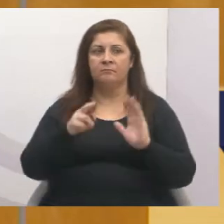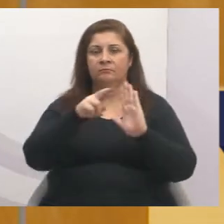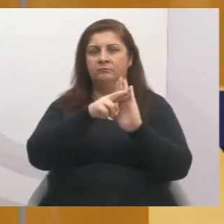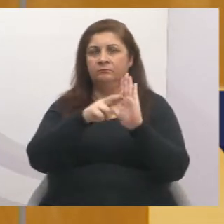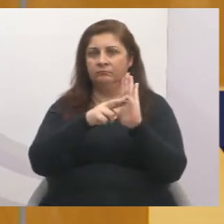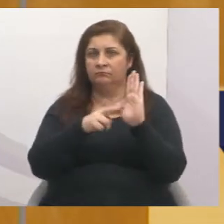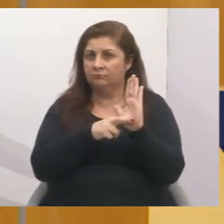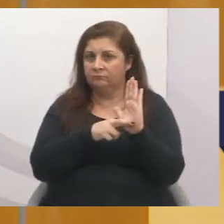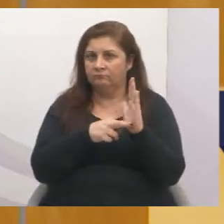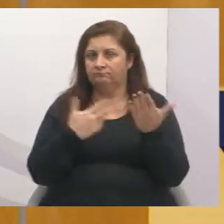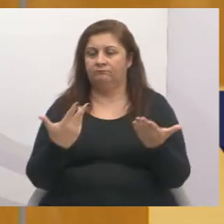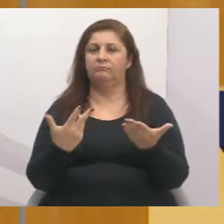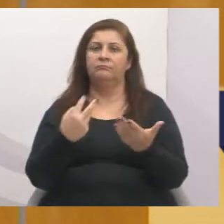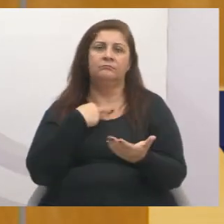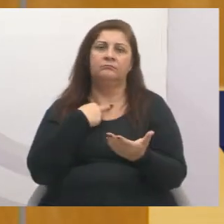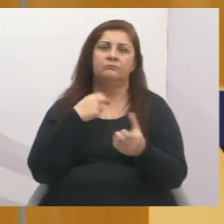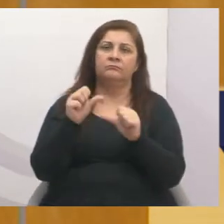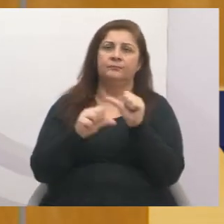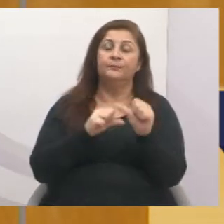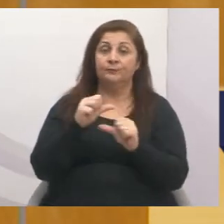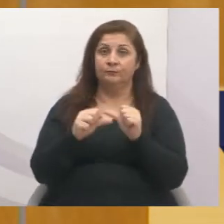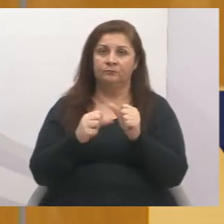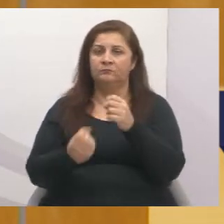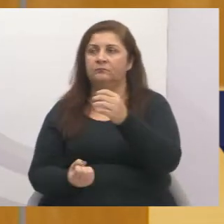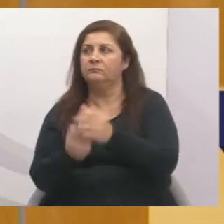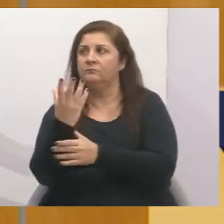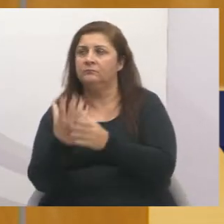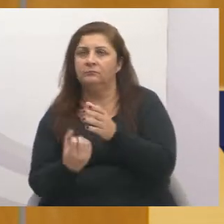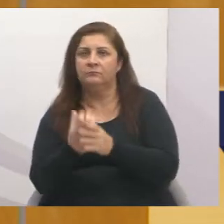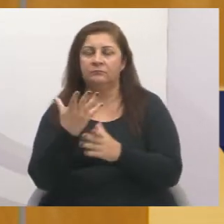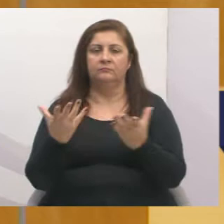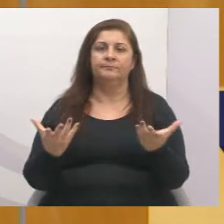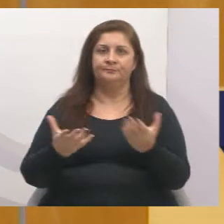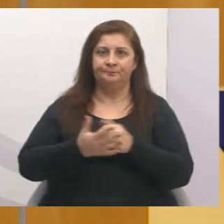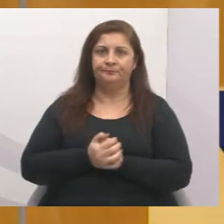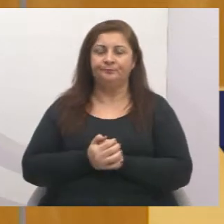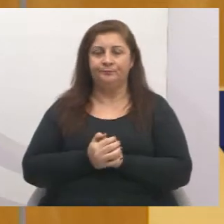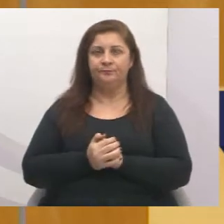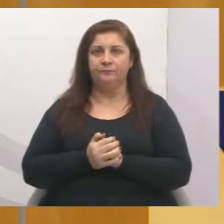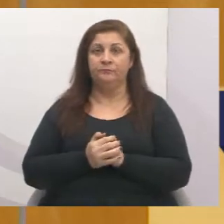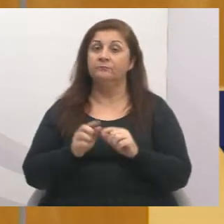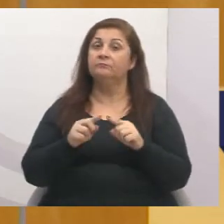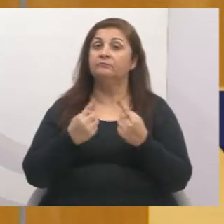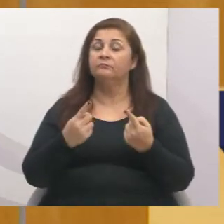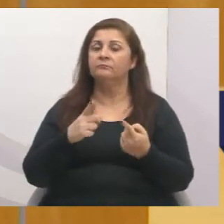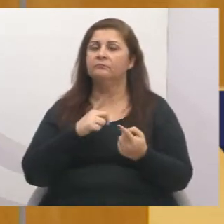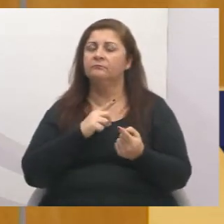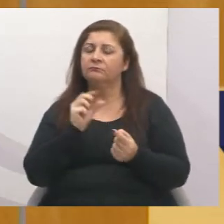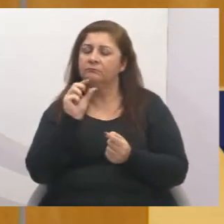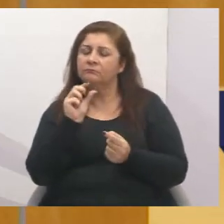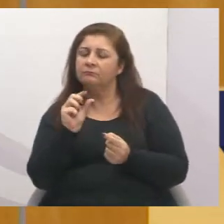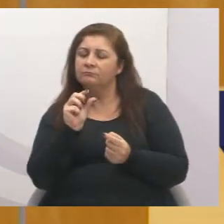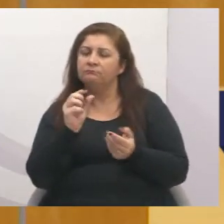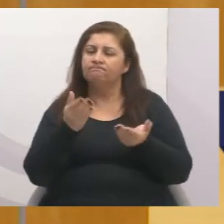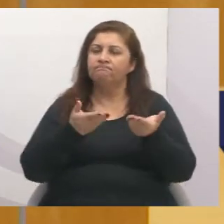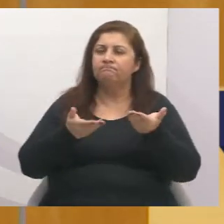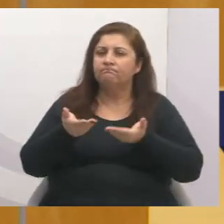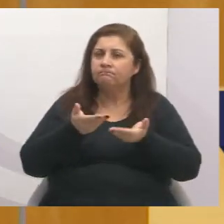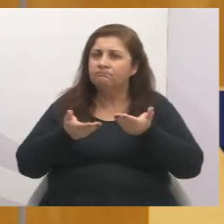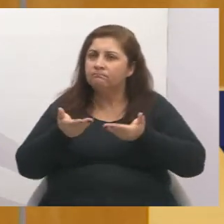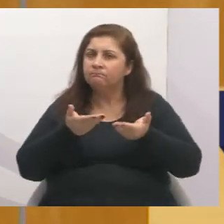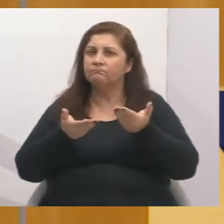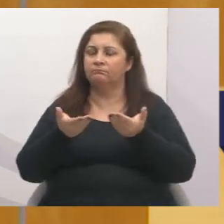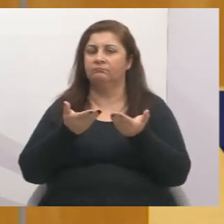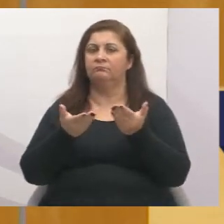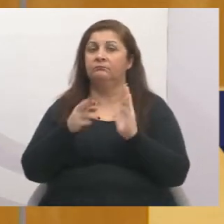nós temos pouco espaço para criação, para alteração, mas há um espaço razoável no tocante